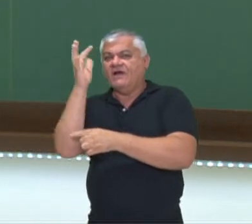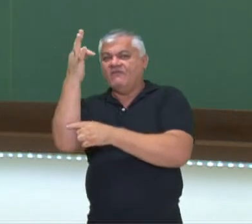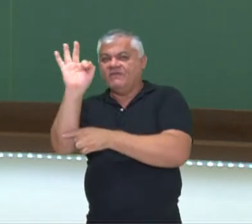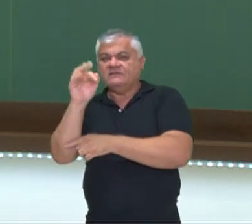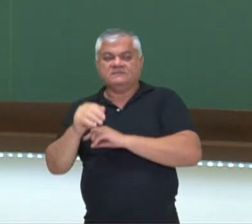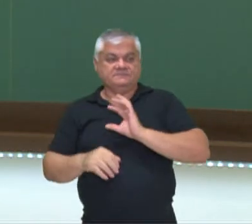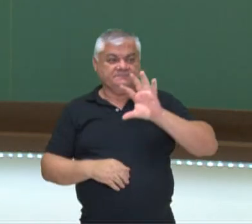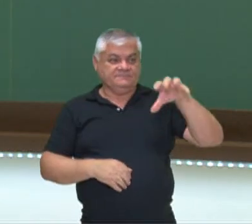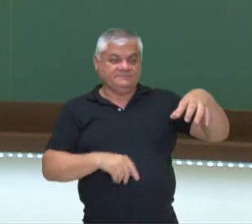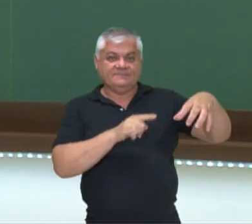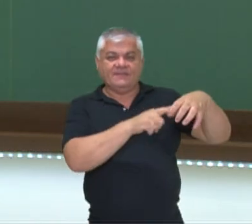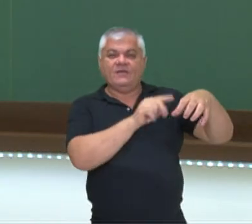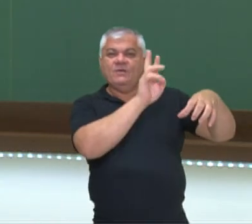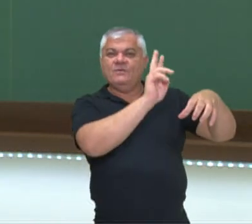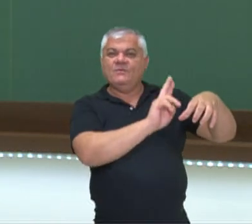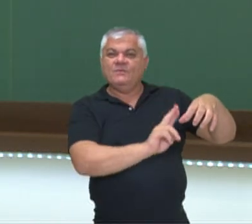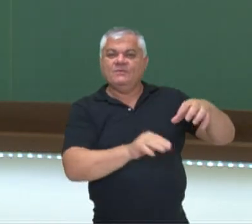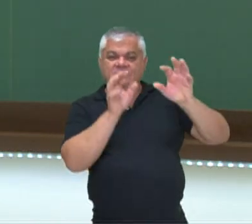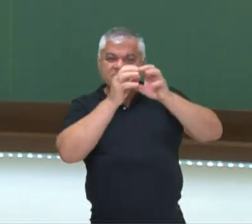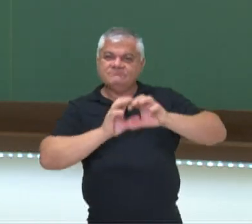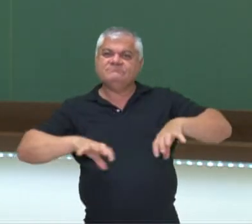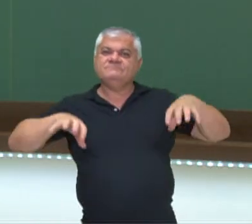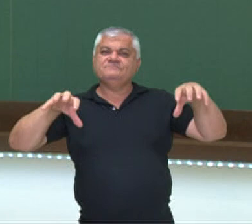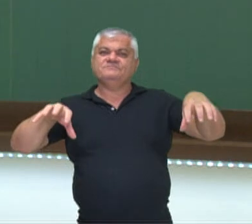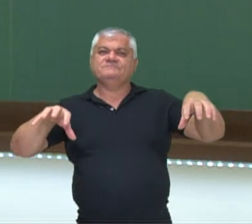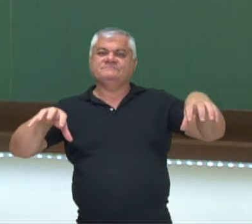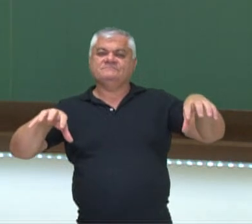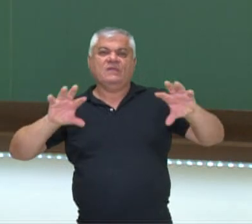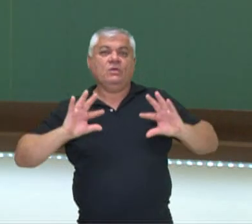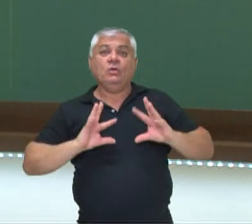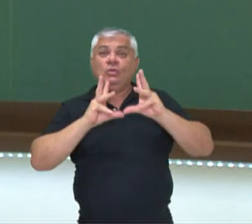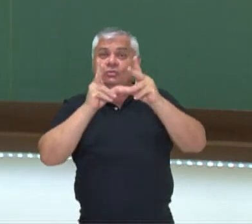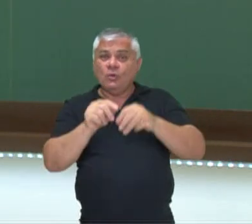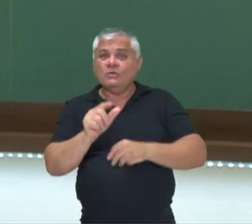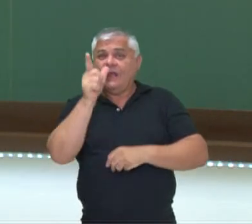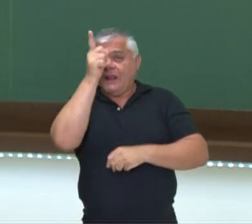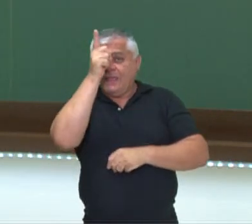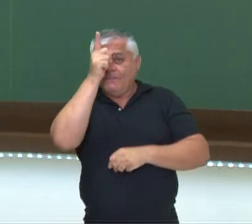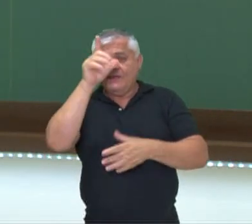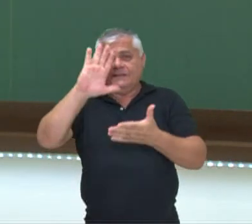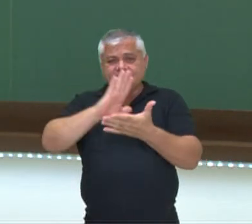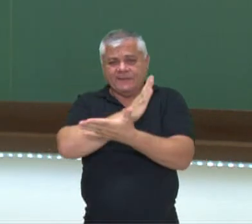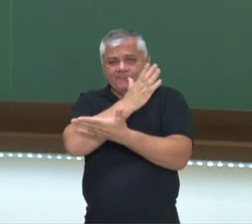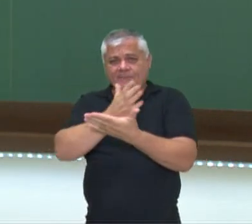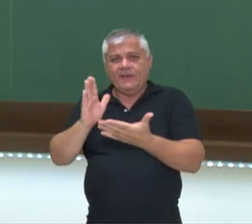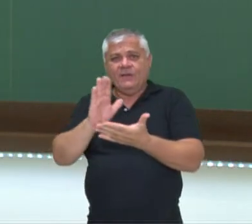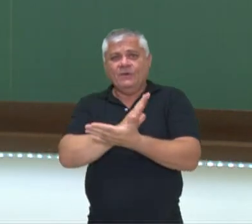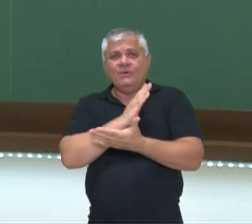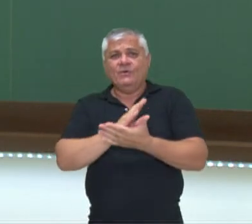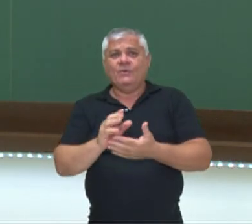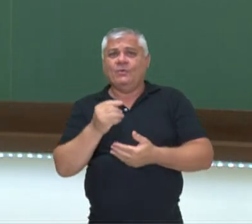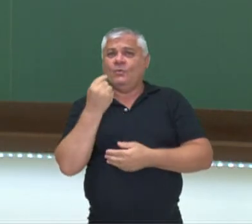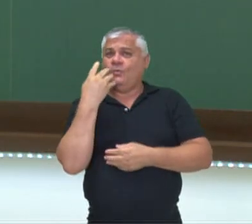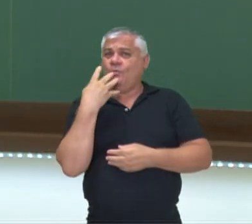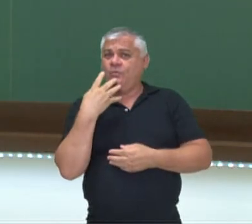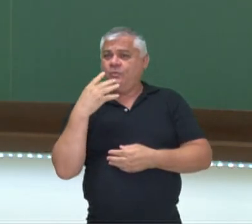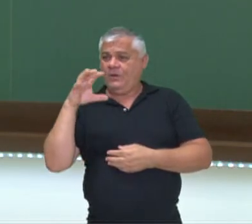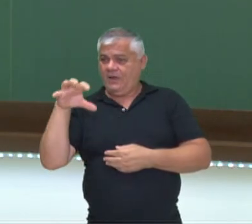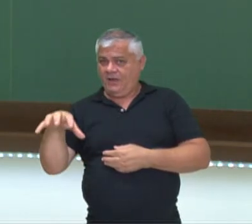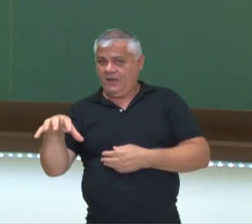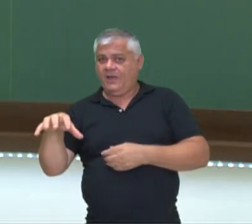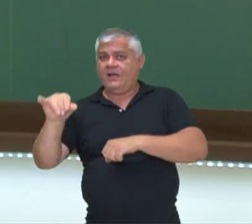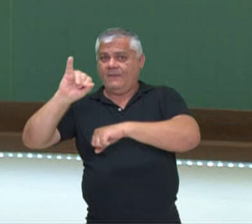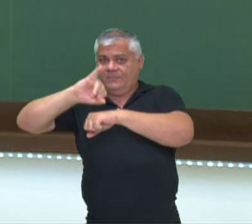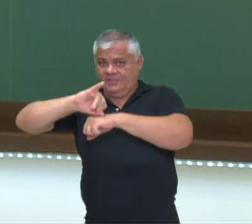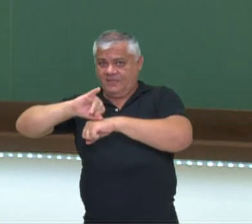a tutoria soviética. O mesmo aconteceu com toda a Alemanha, então se dividiram duas, dividiu-se a